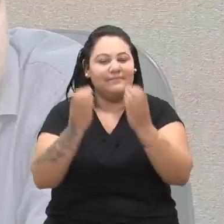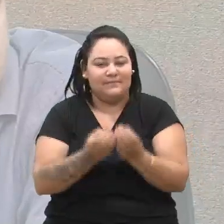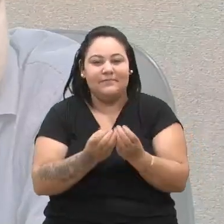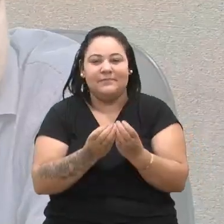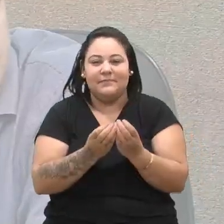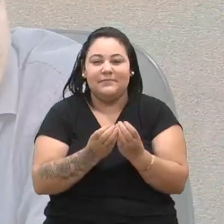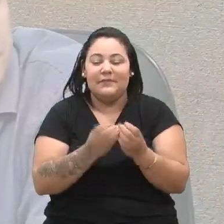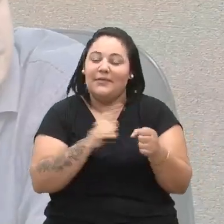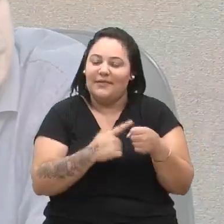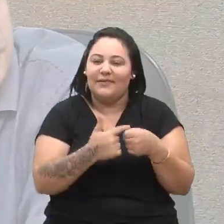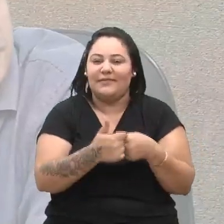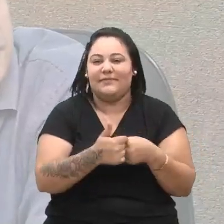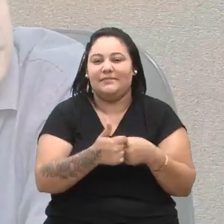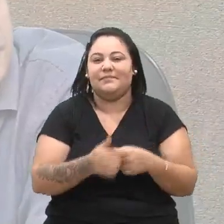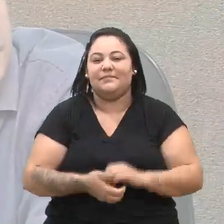de nossa cidade.